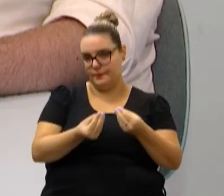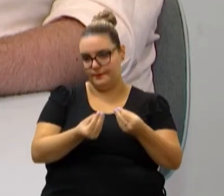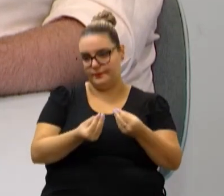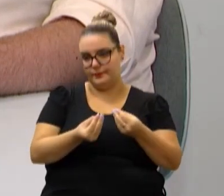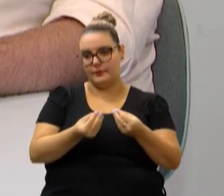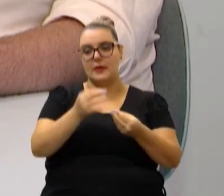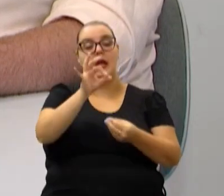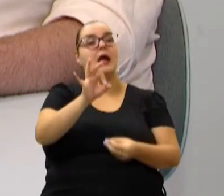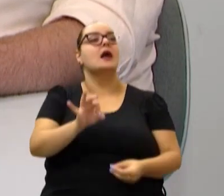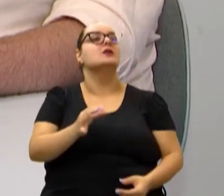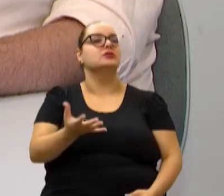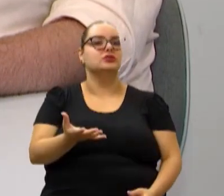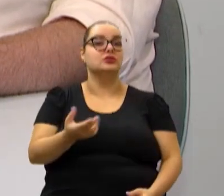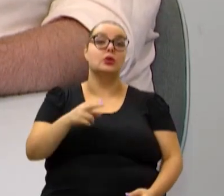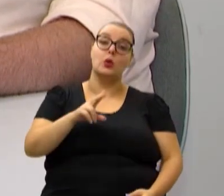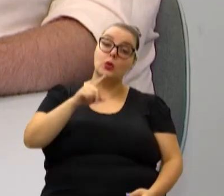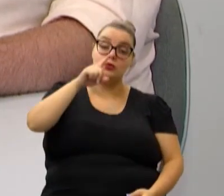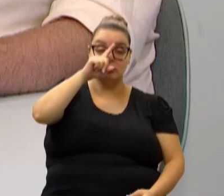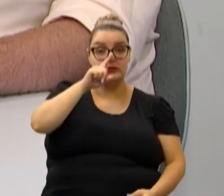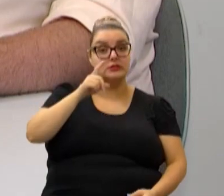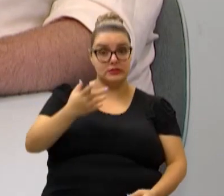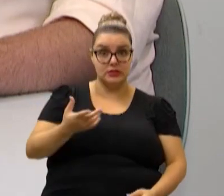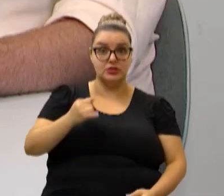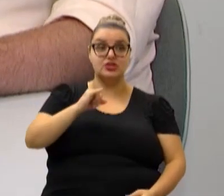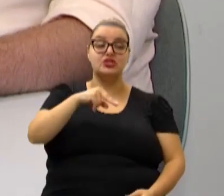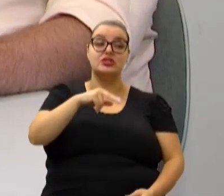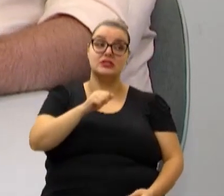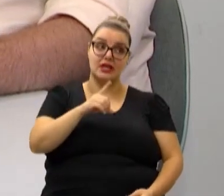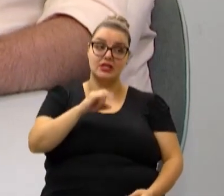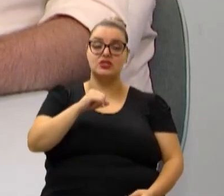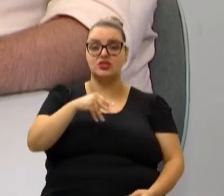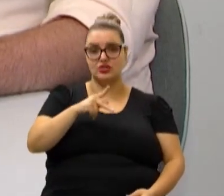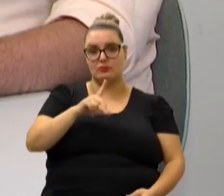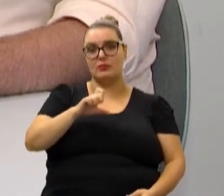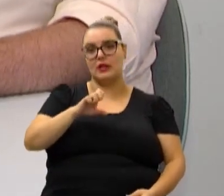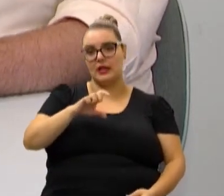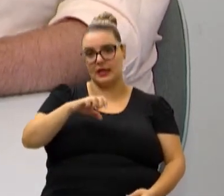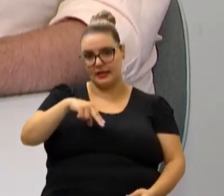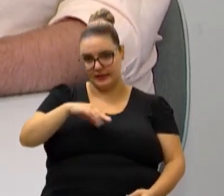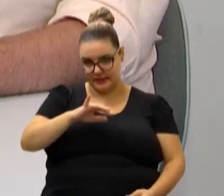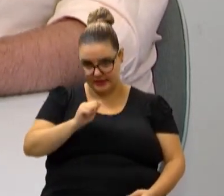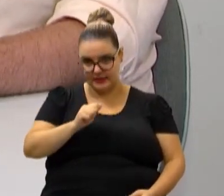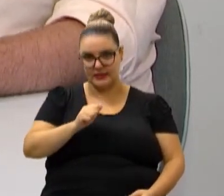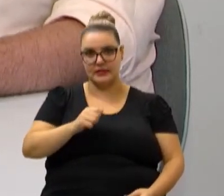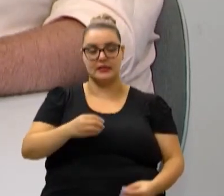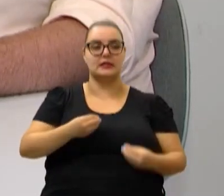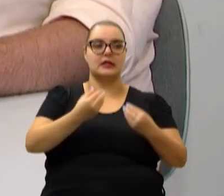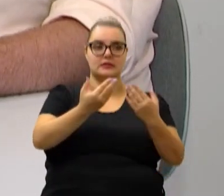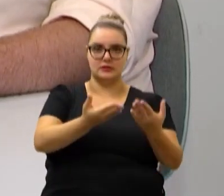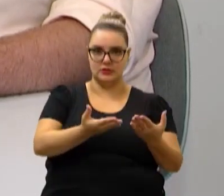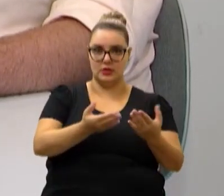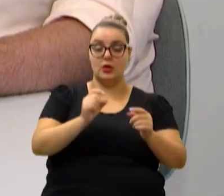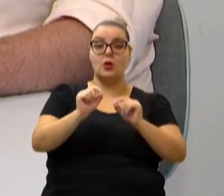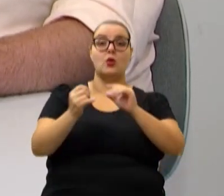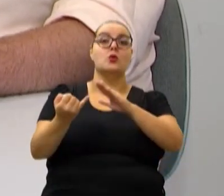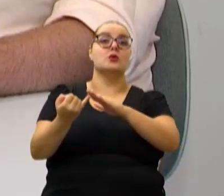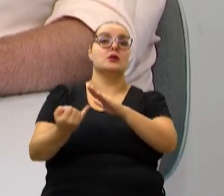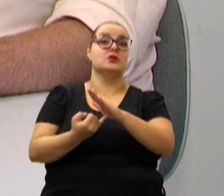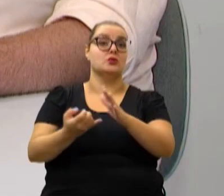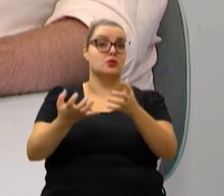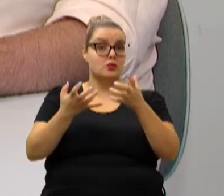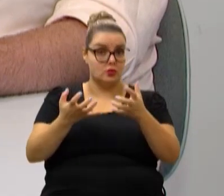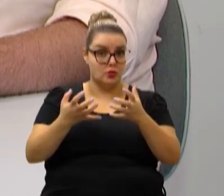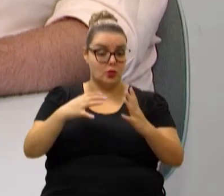avaliar as chances ou os riscos de inadimplência daquele crédito que está sendo concedido, né? Então, o que